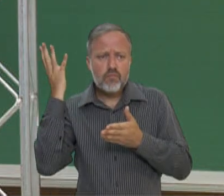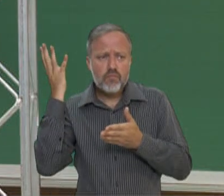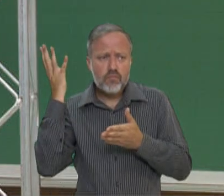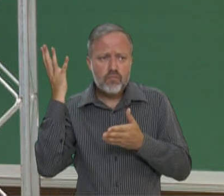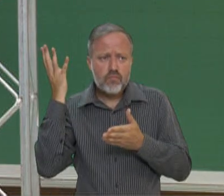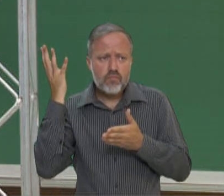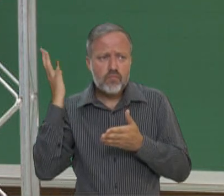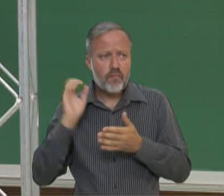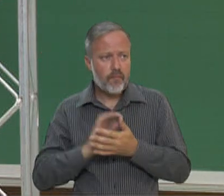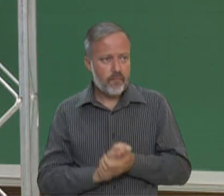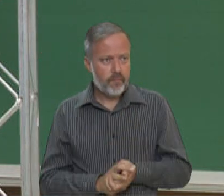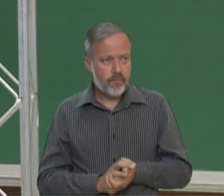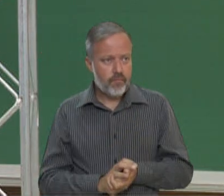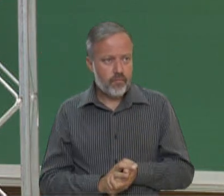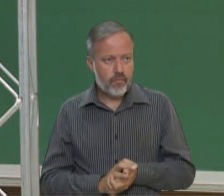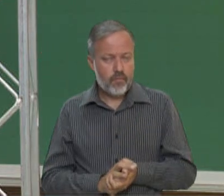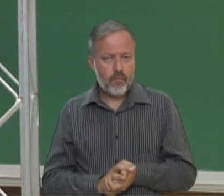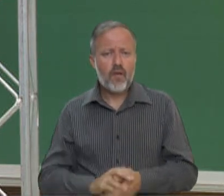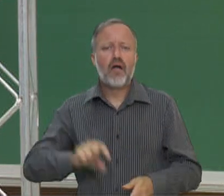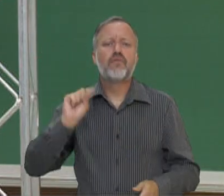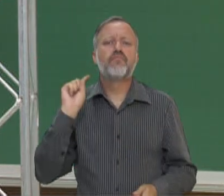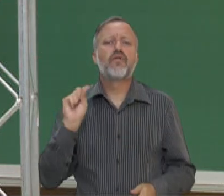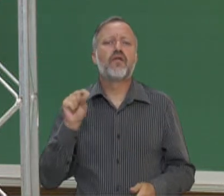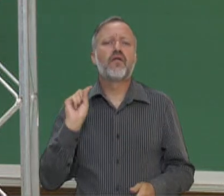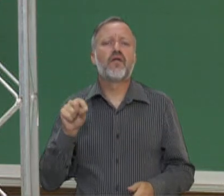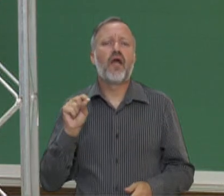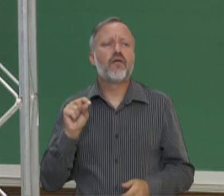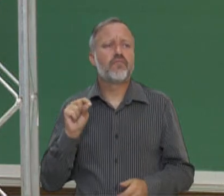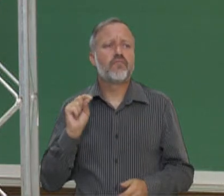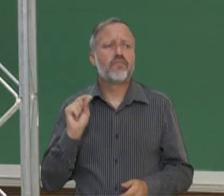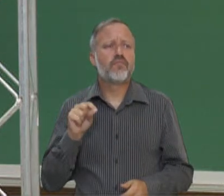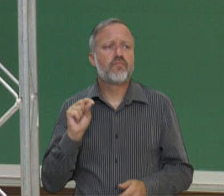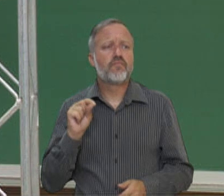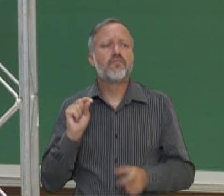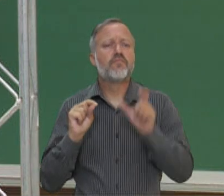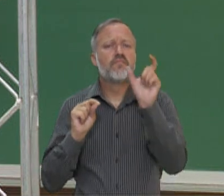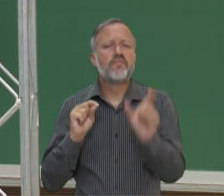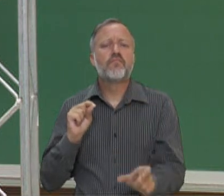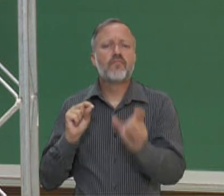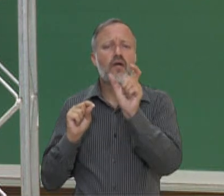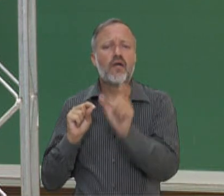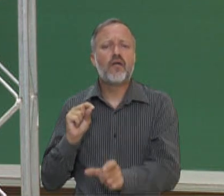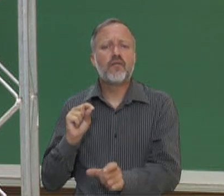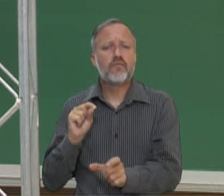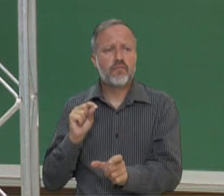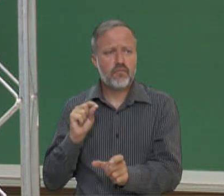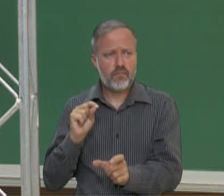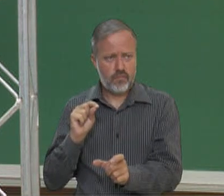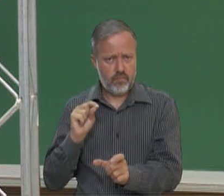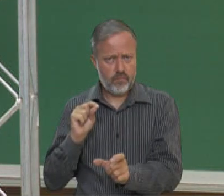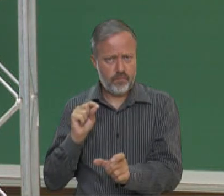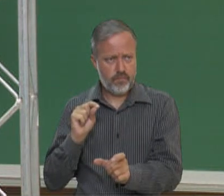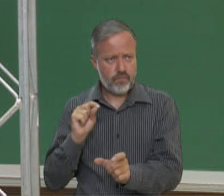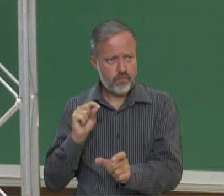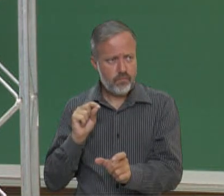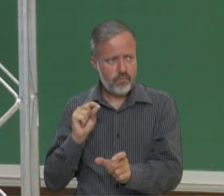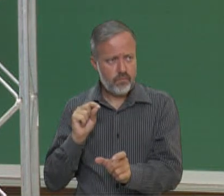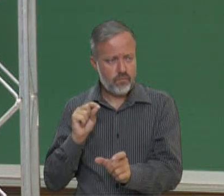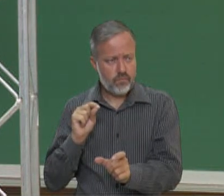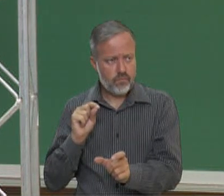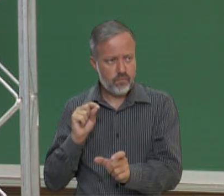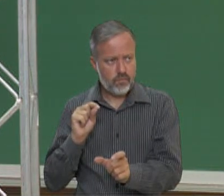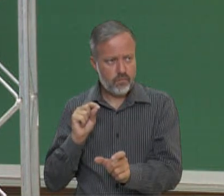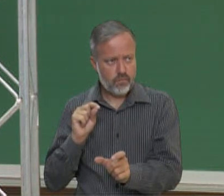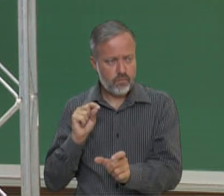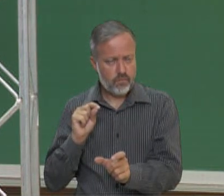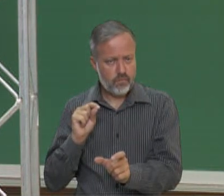que. Quem ou quienes? Em português, quem, simplesmente. Não há o plural, né, em